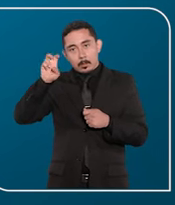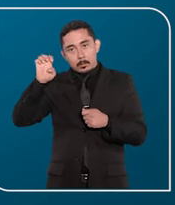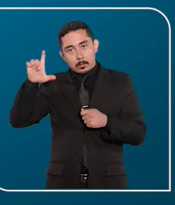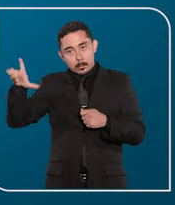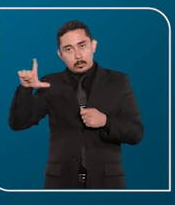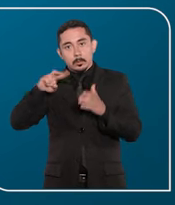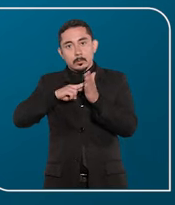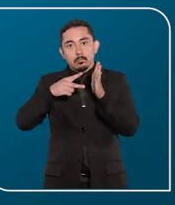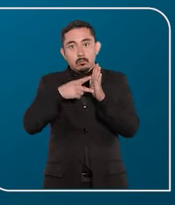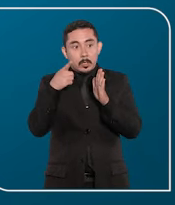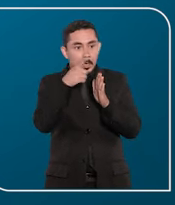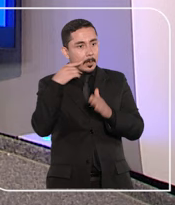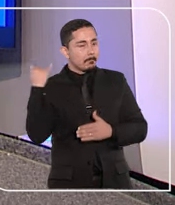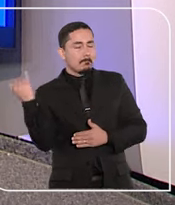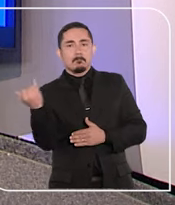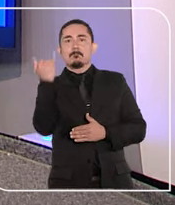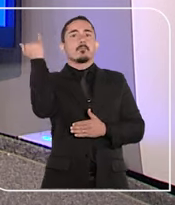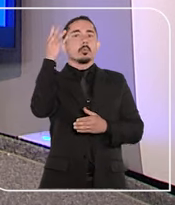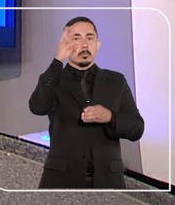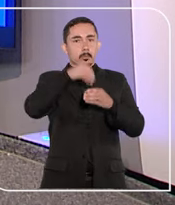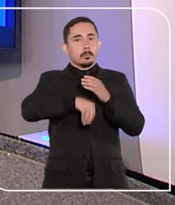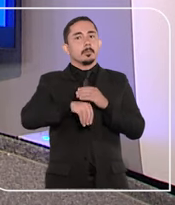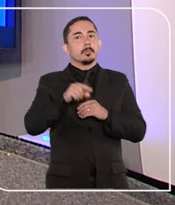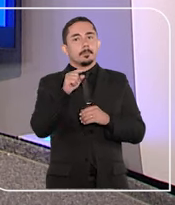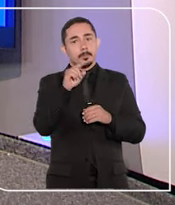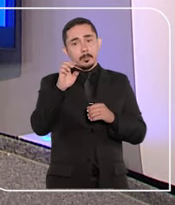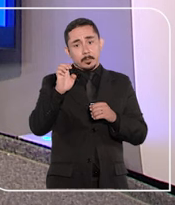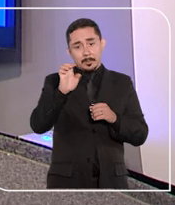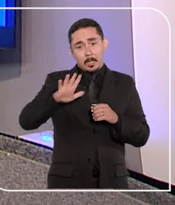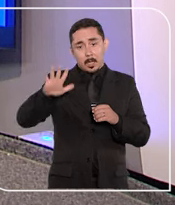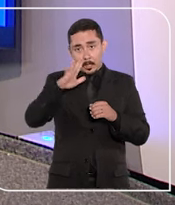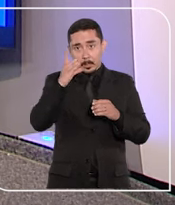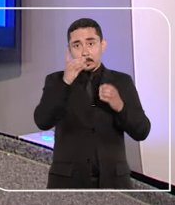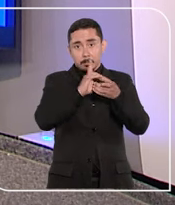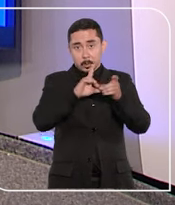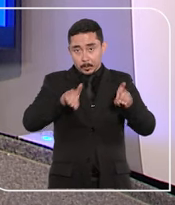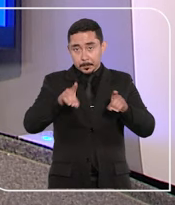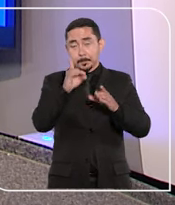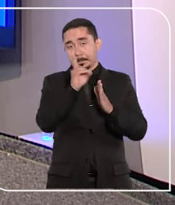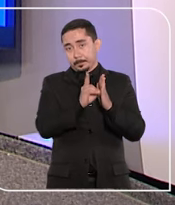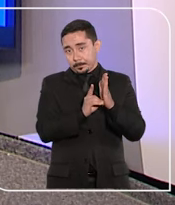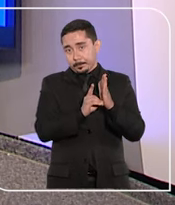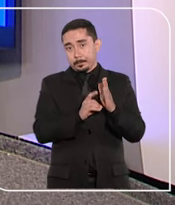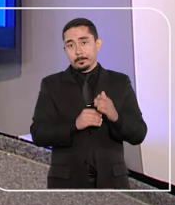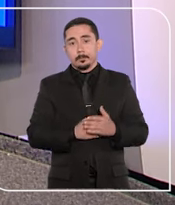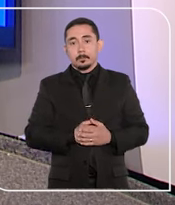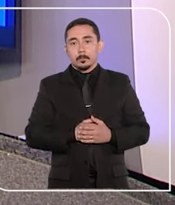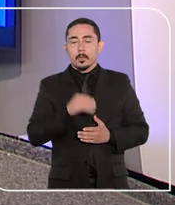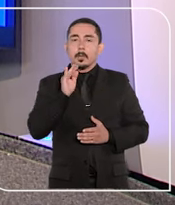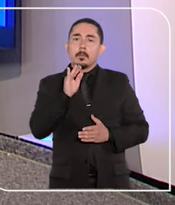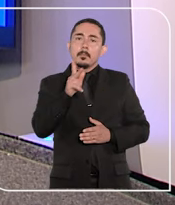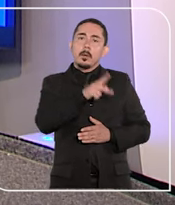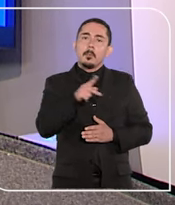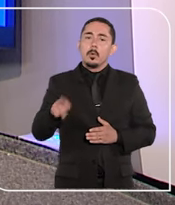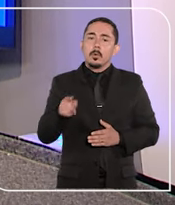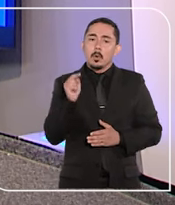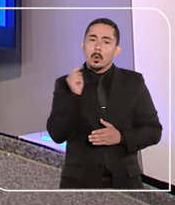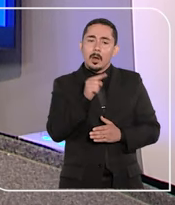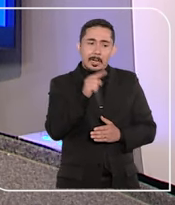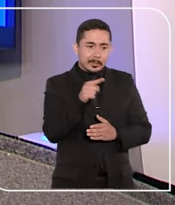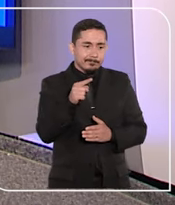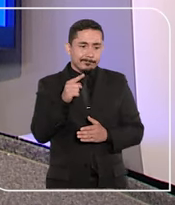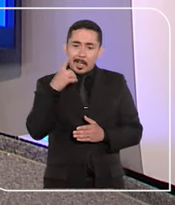Estado Democrático de Direito. Agora, professor Guilherme, com relação a essa indispensabilidade da advocacia,